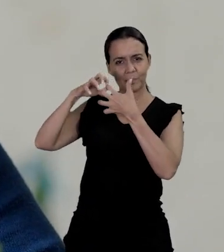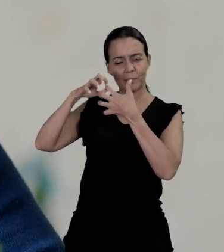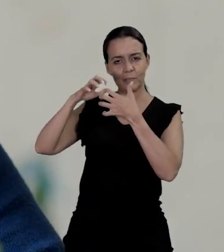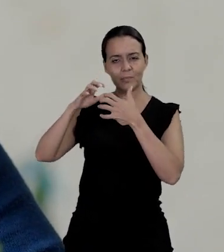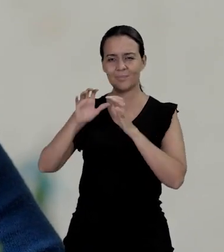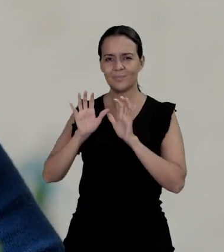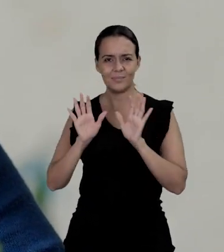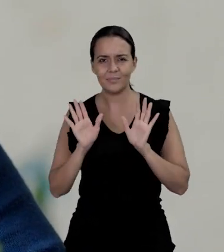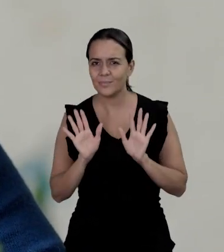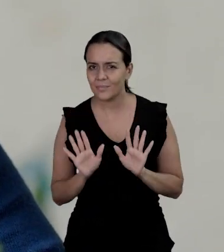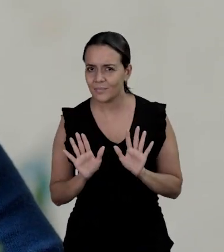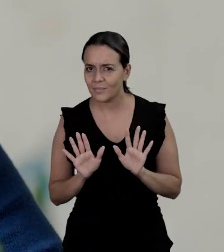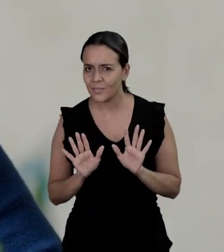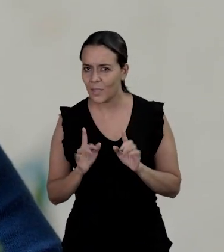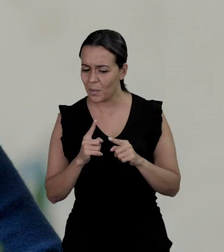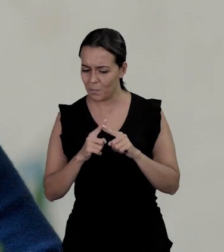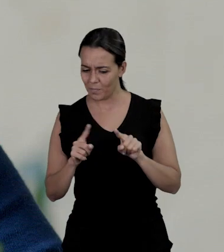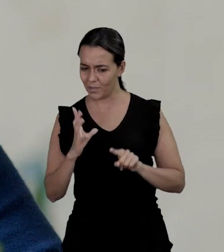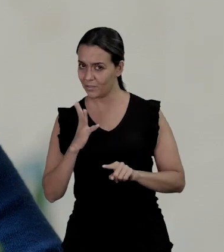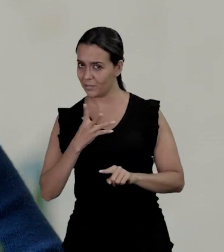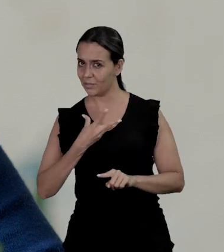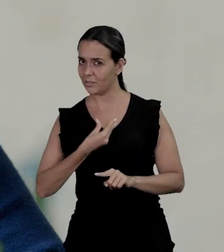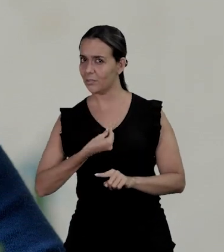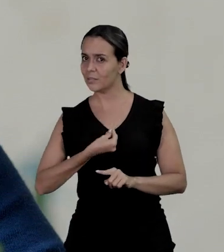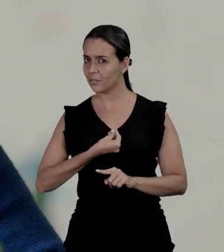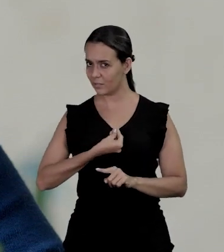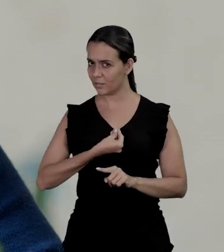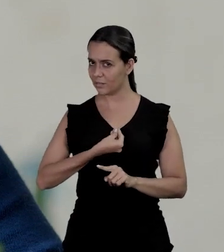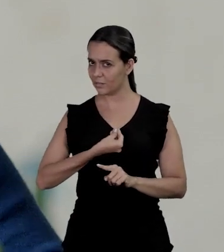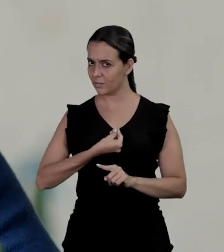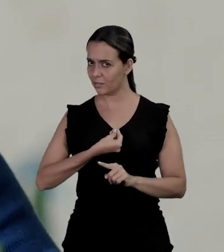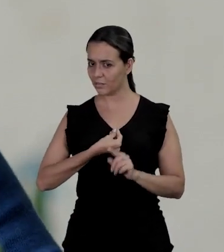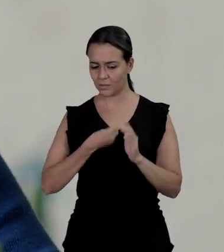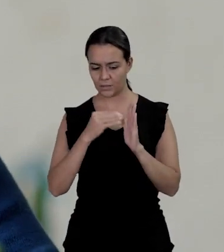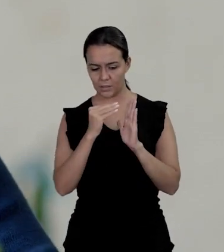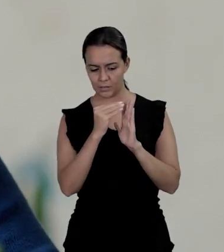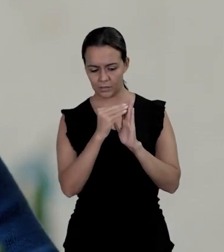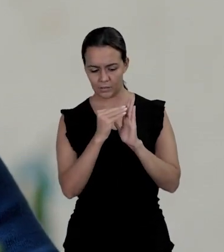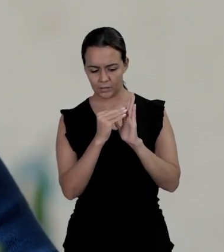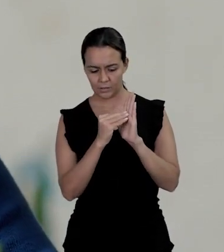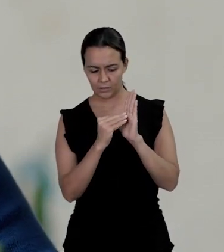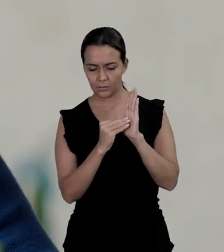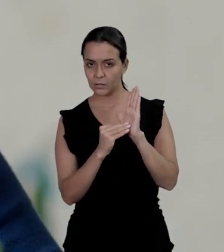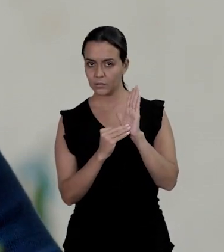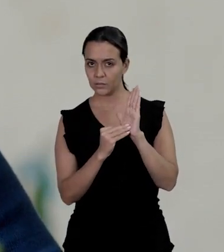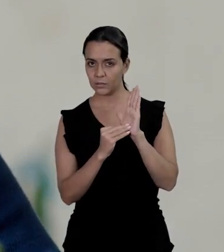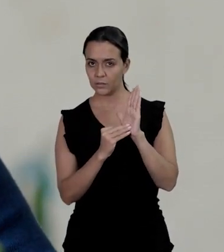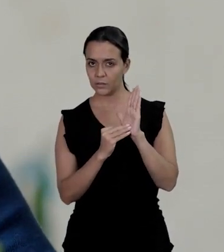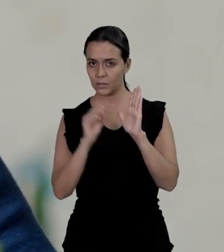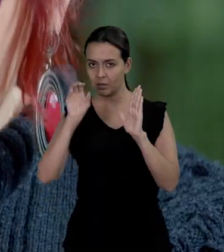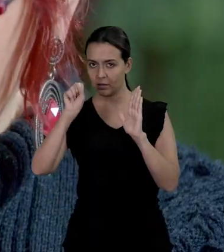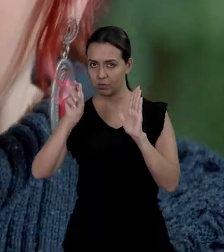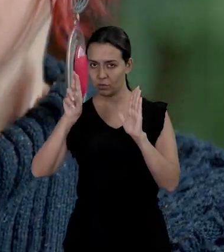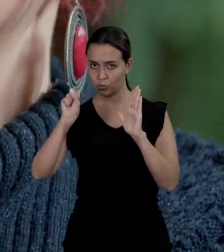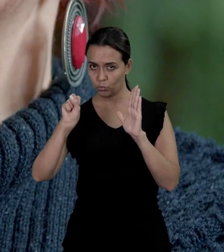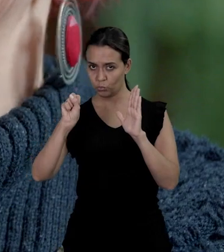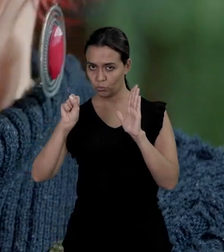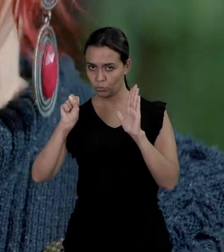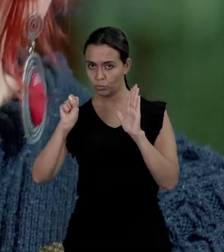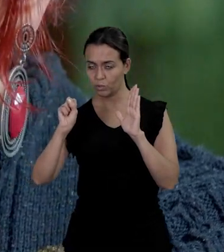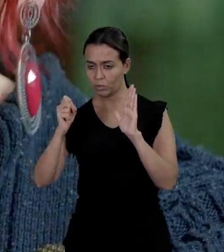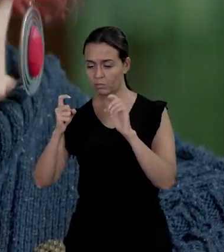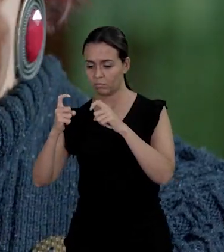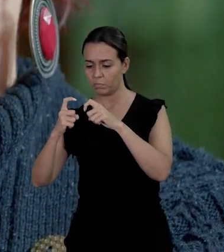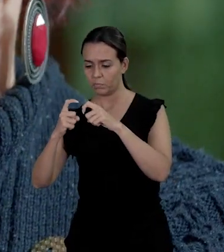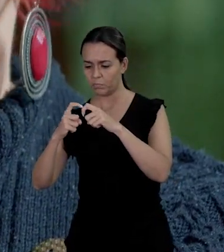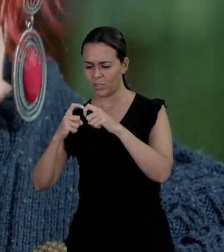no qual a questão trans ela vai entrar nos sistemas de saúde é através desse jogo. Esse jogo de falar